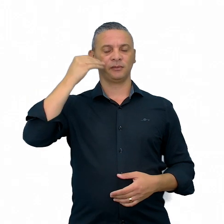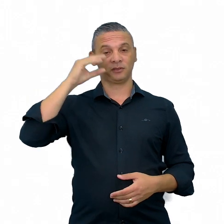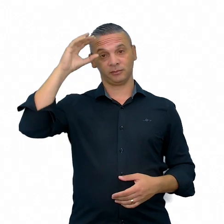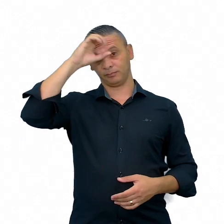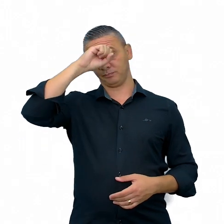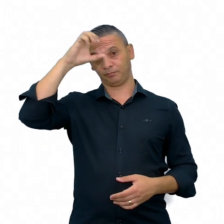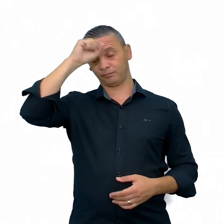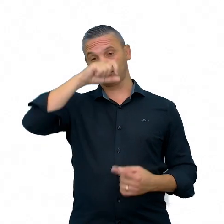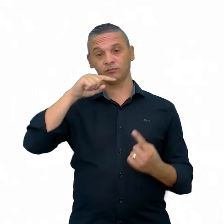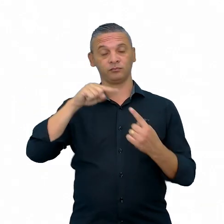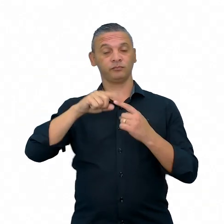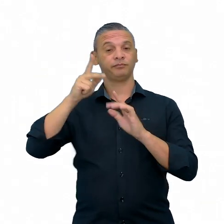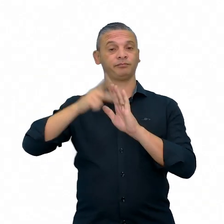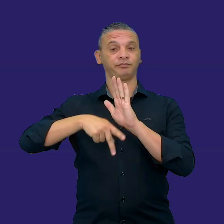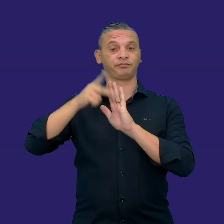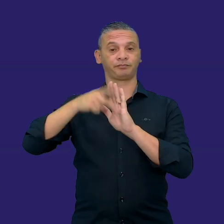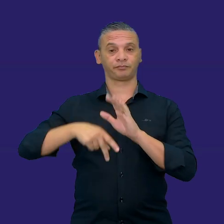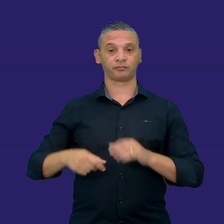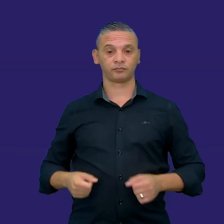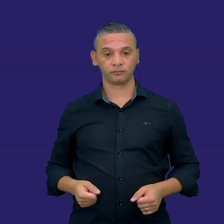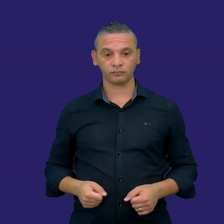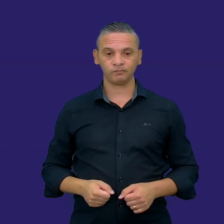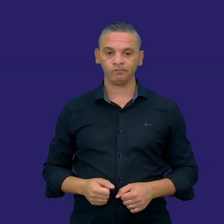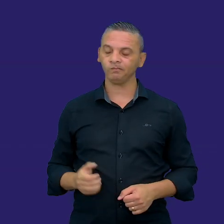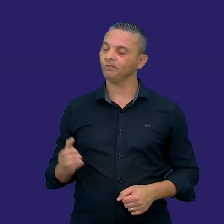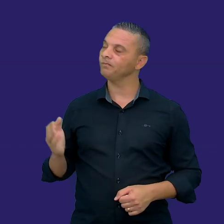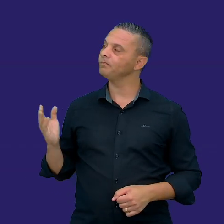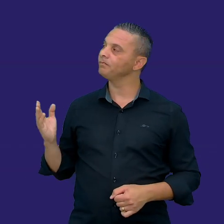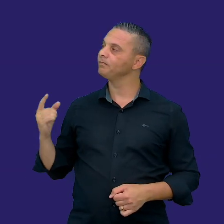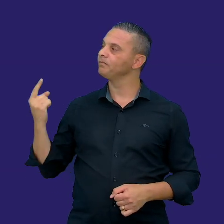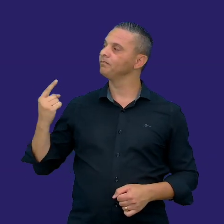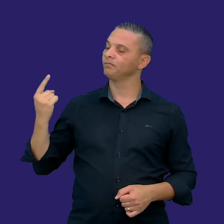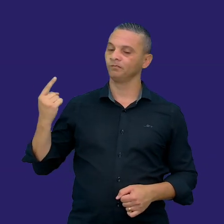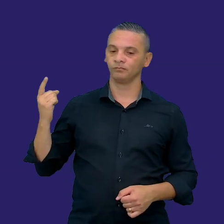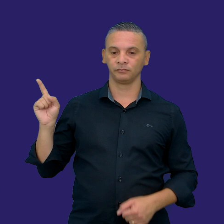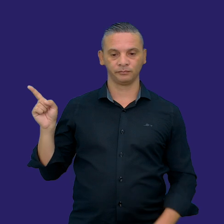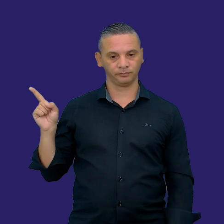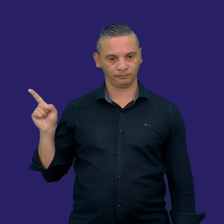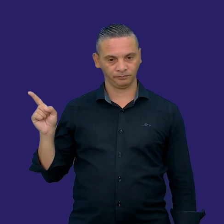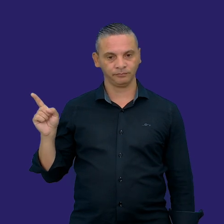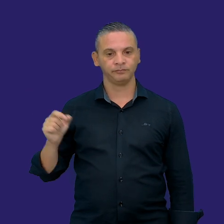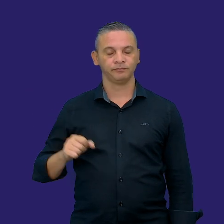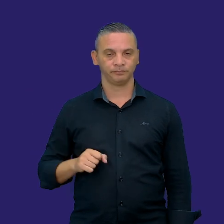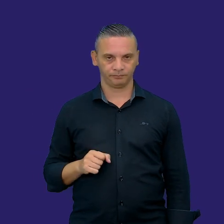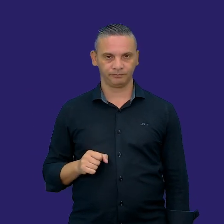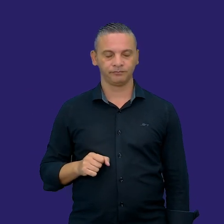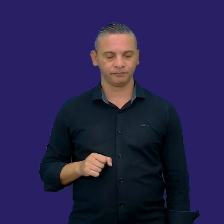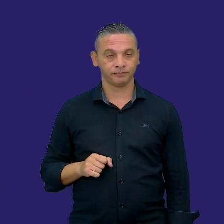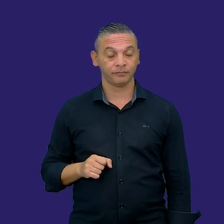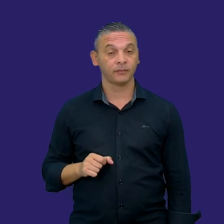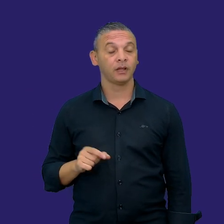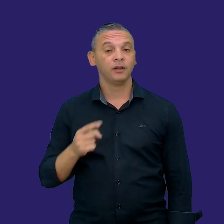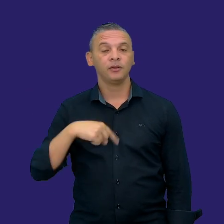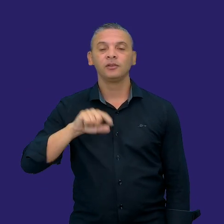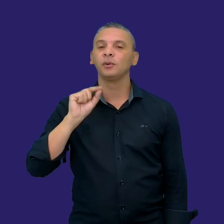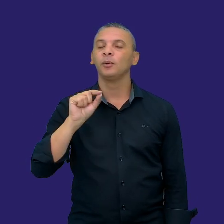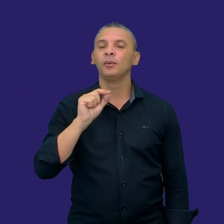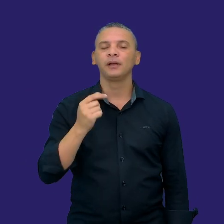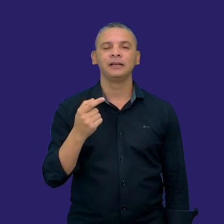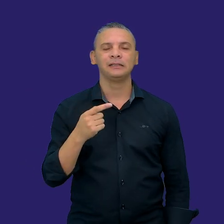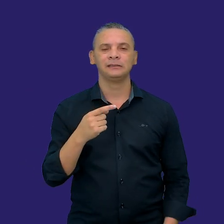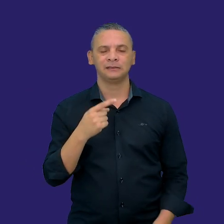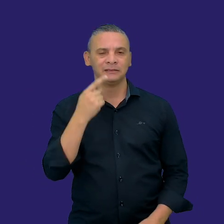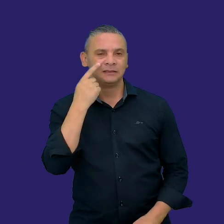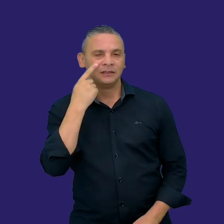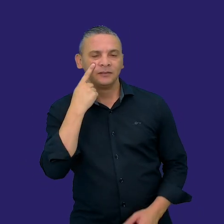aprendizagem baseada em projetos. O nosso primeiro momento, né, nossa ideia é analisar essa